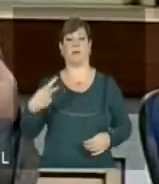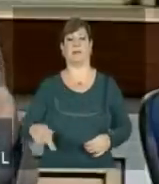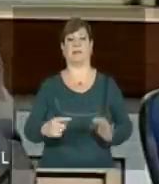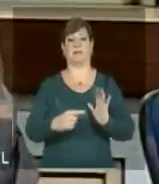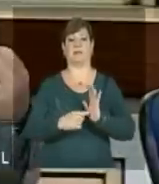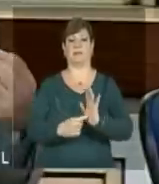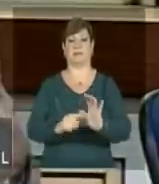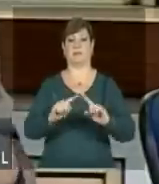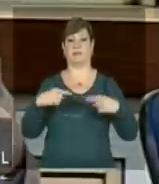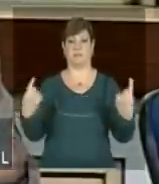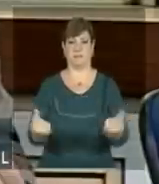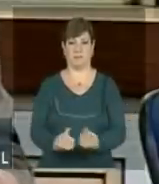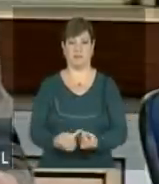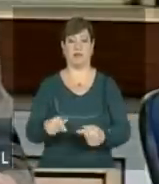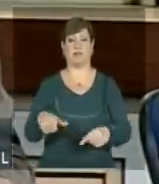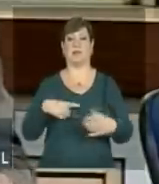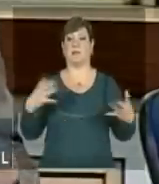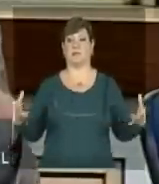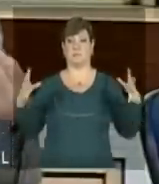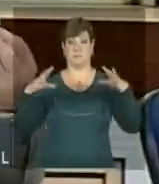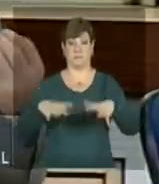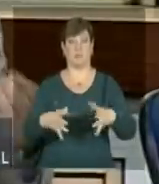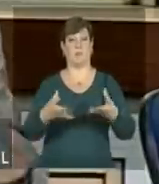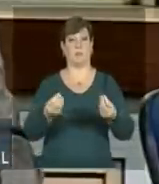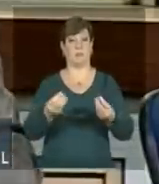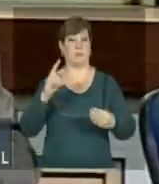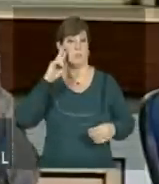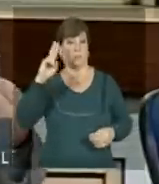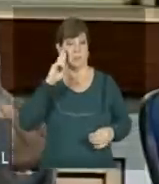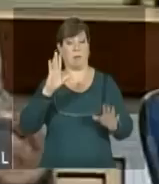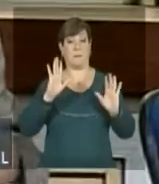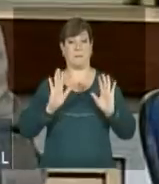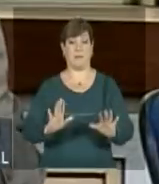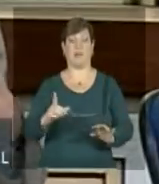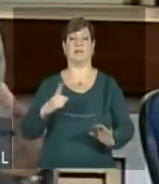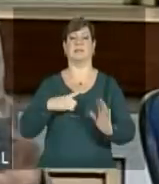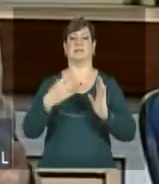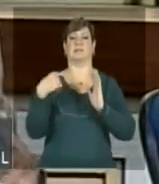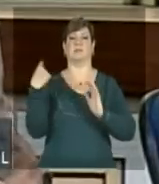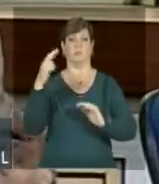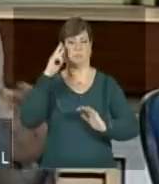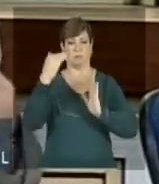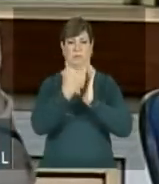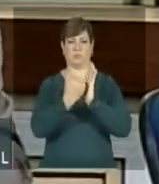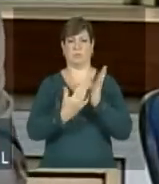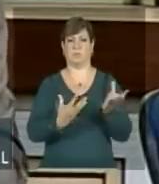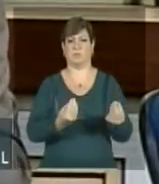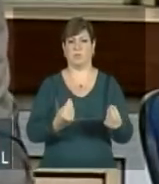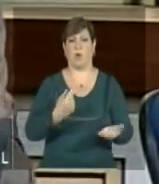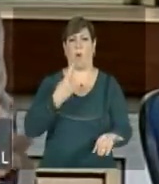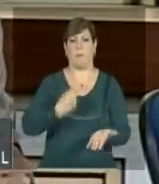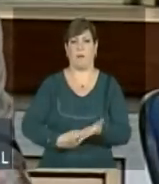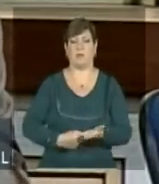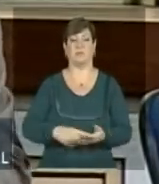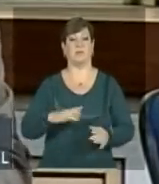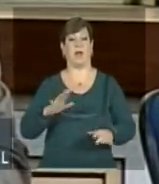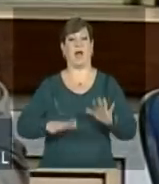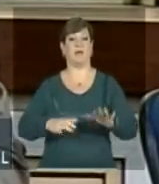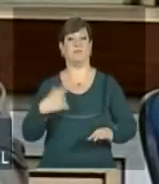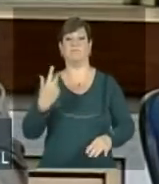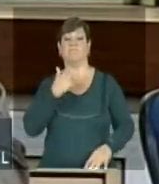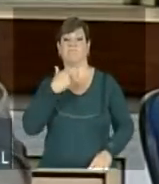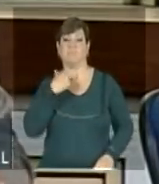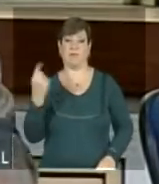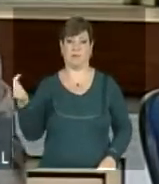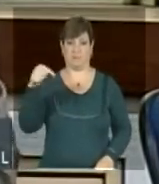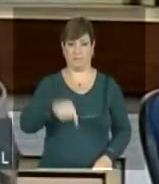evento que atrai bastante as autoridades, mas as autoridades têm agendas muito complicadas, então nem todos estão aqui ainda